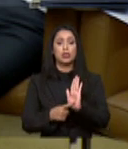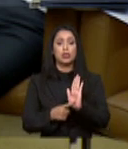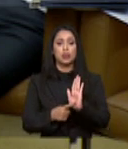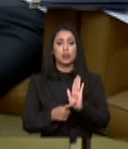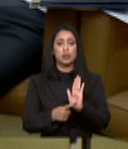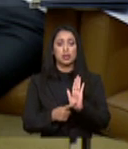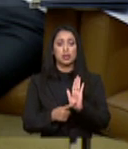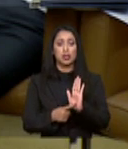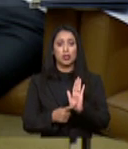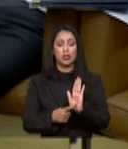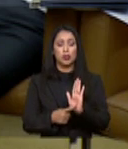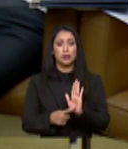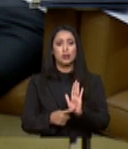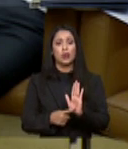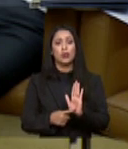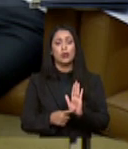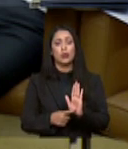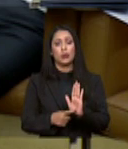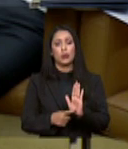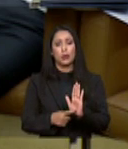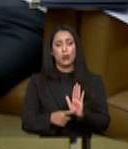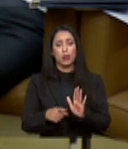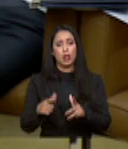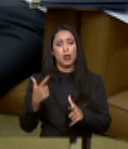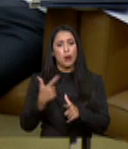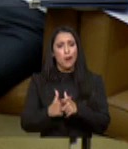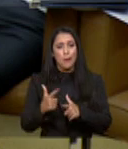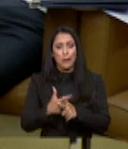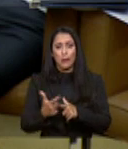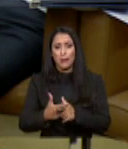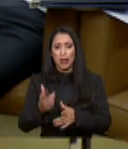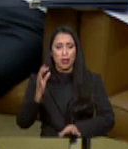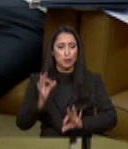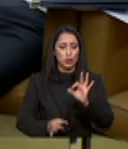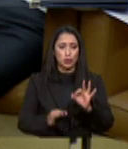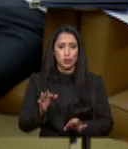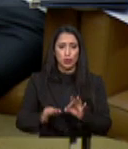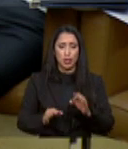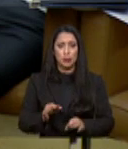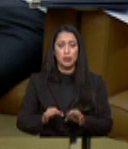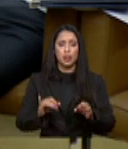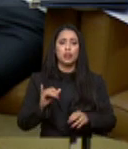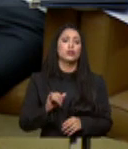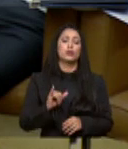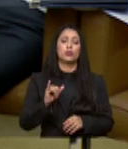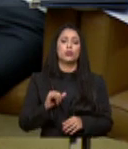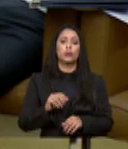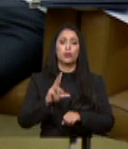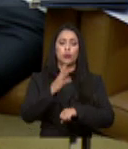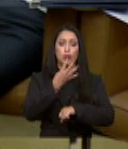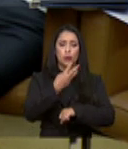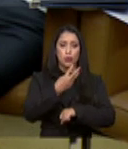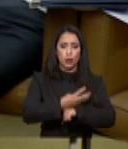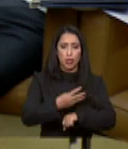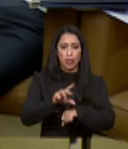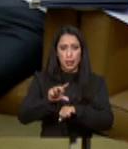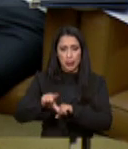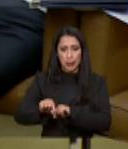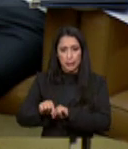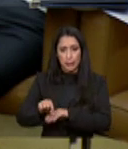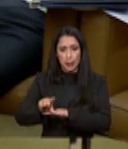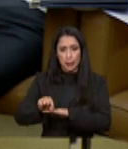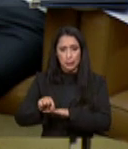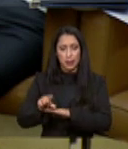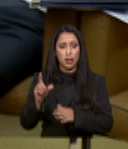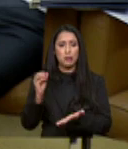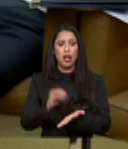de autos de infração, de embargos, de apreensões, de julgamentos de processos sancionadores pelo IBAMA. Citamos também a falta de execução